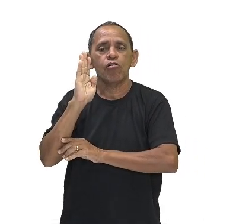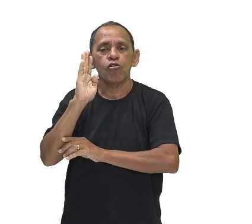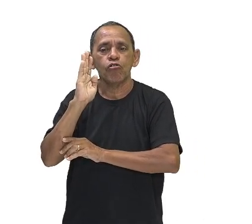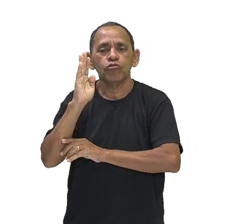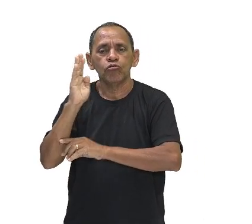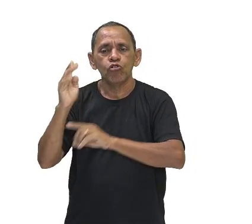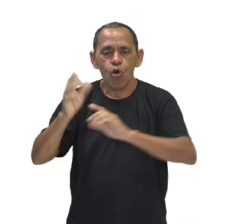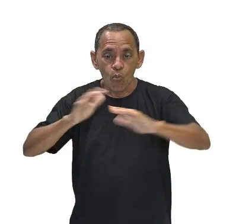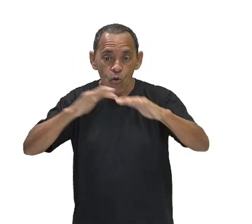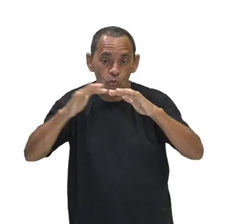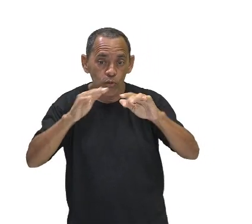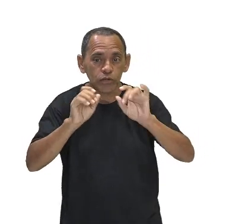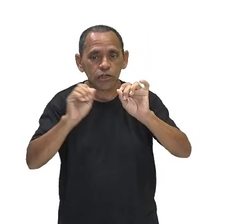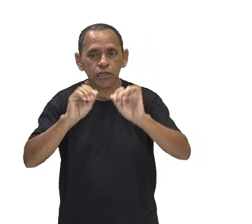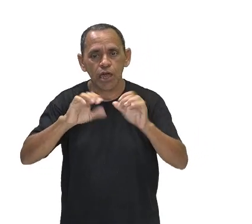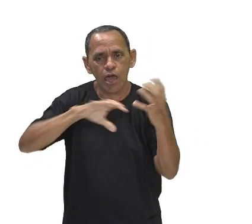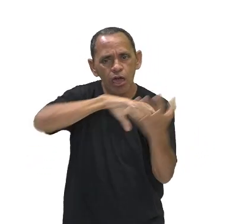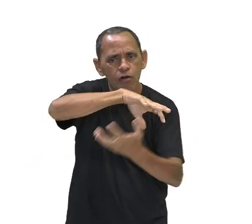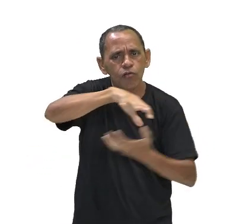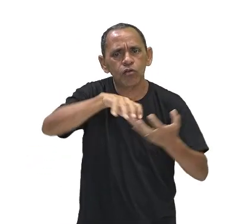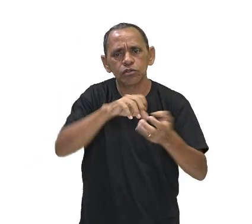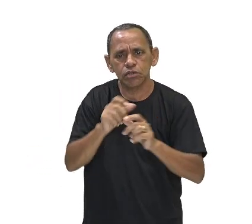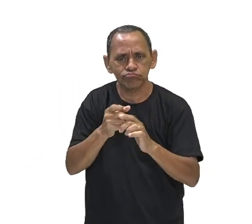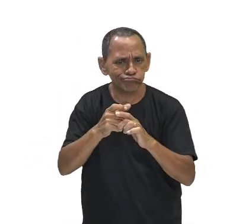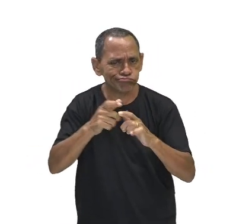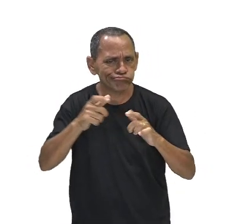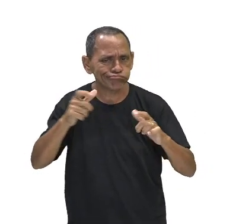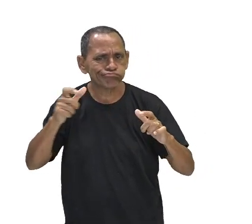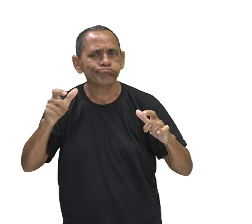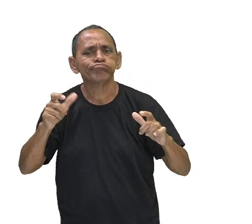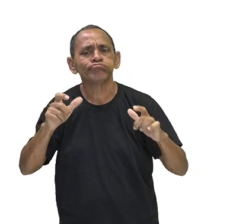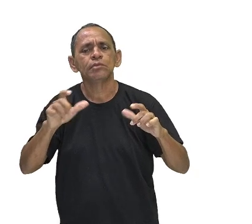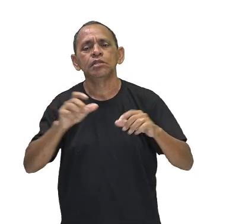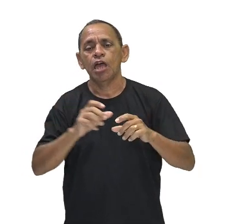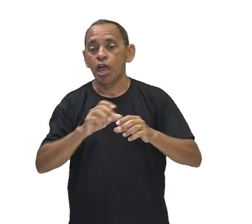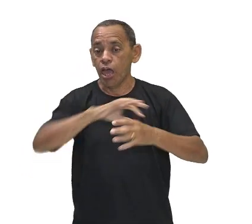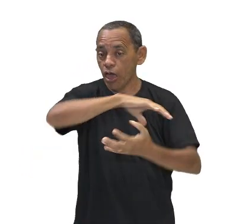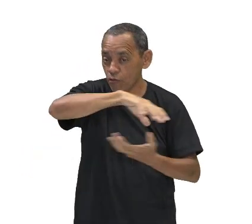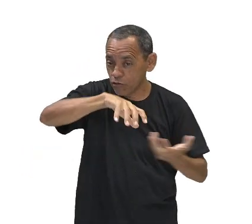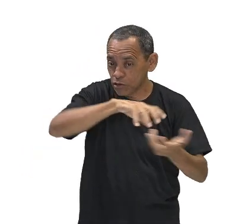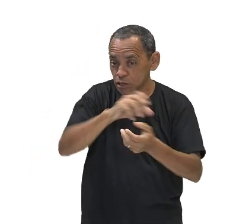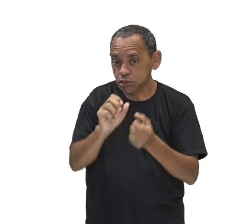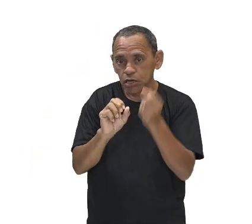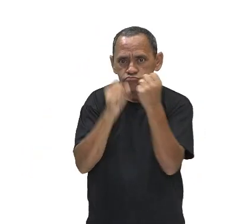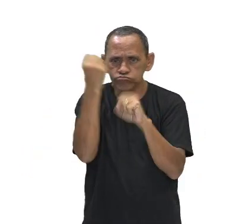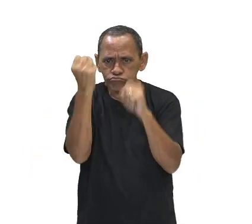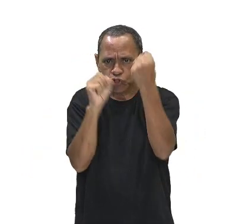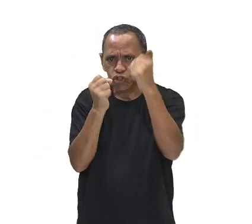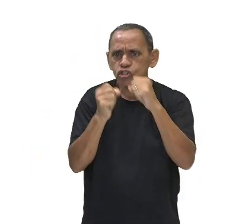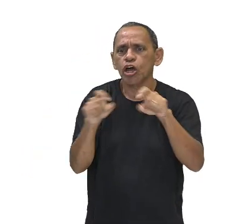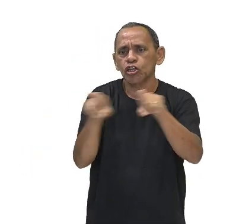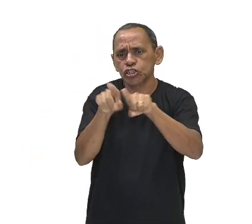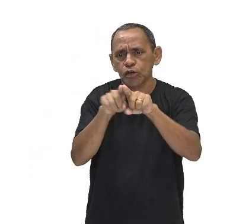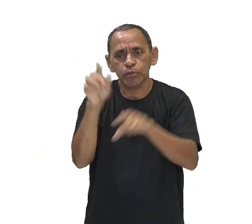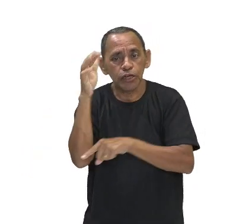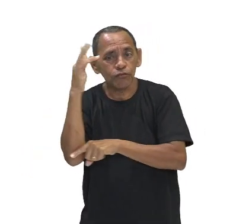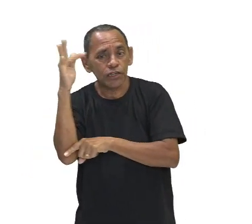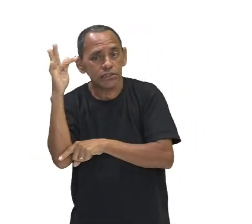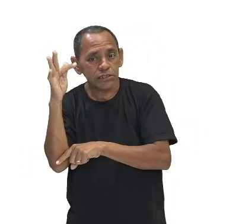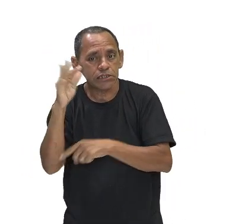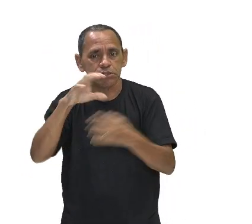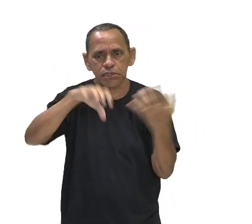grande revolução, como nós já dissemos, a Revolução Industrial e a Revolução Francesa, que mudou a